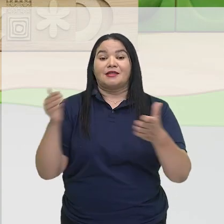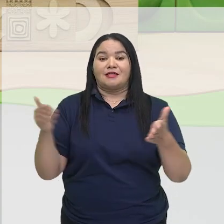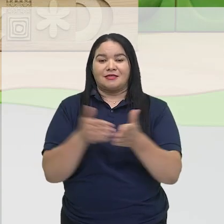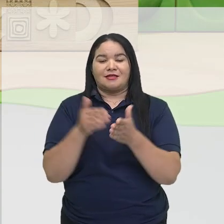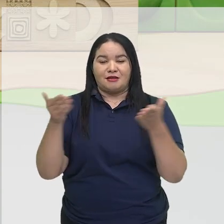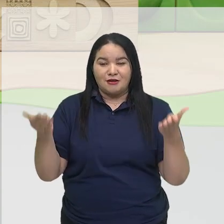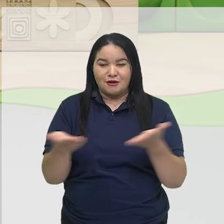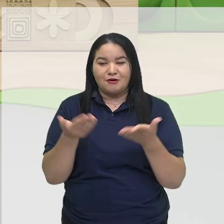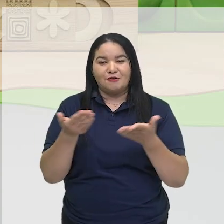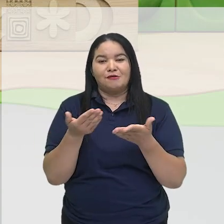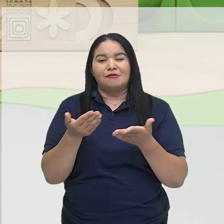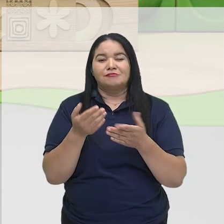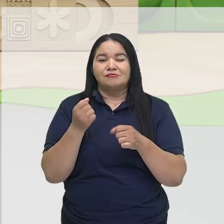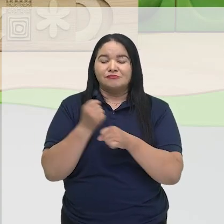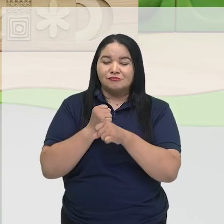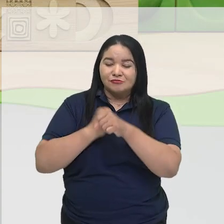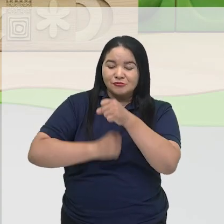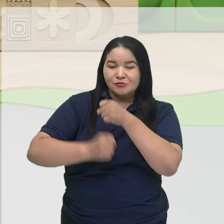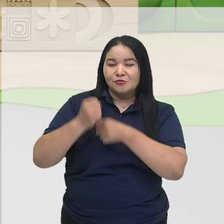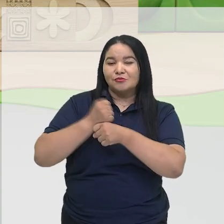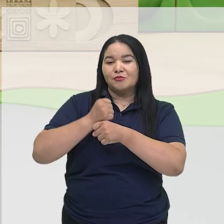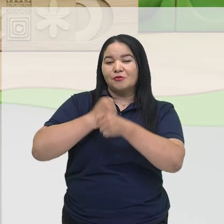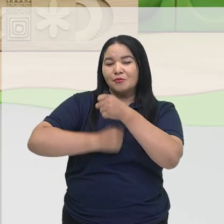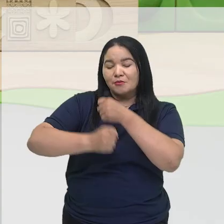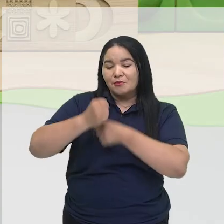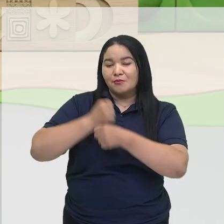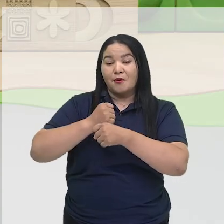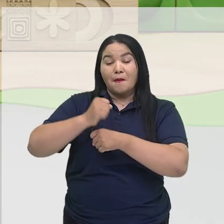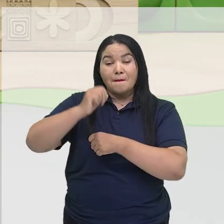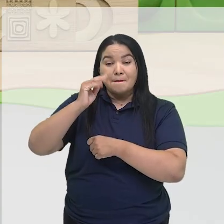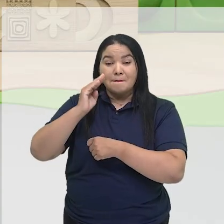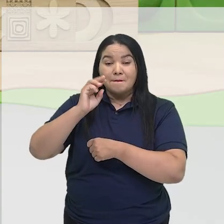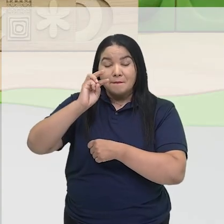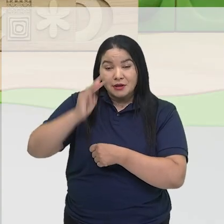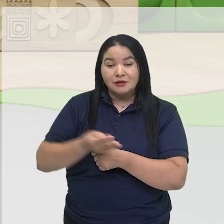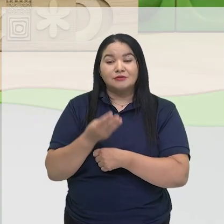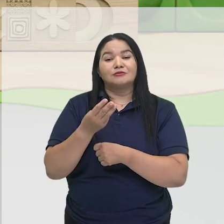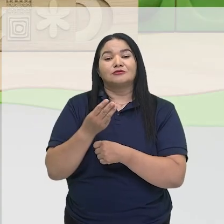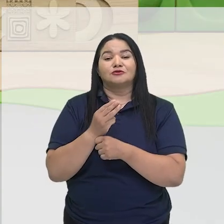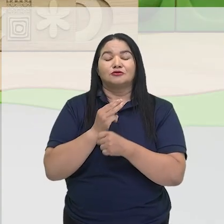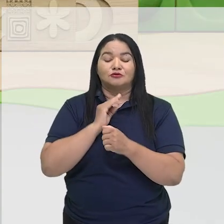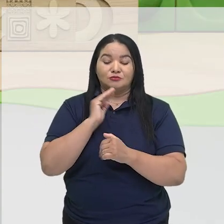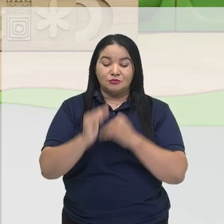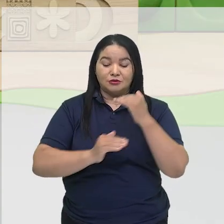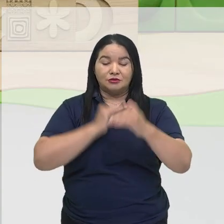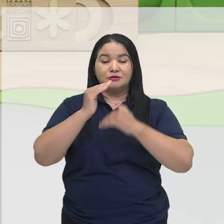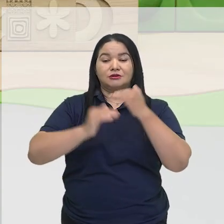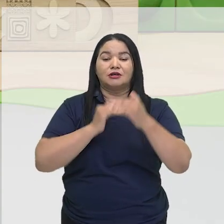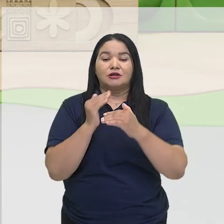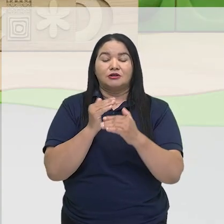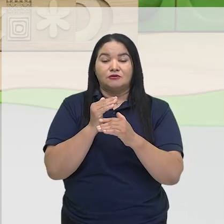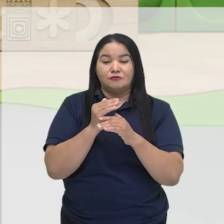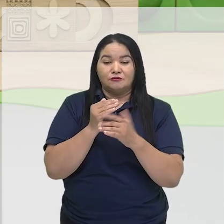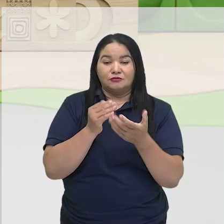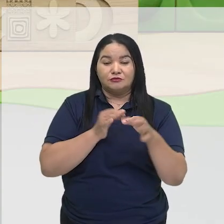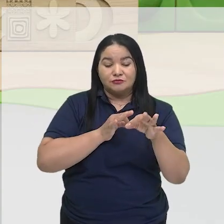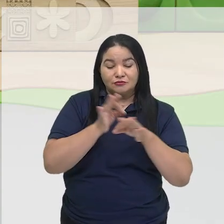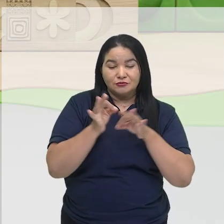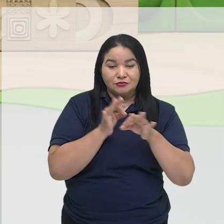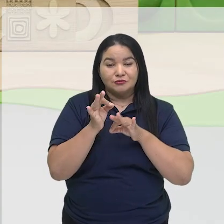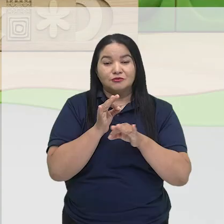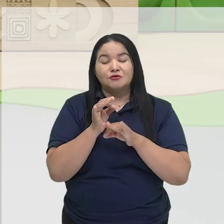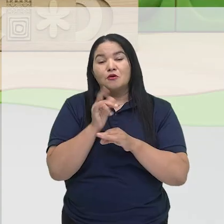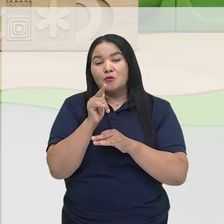né, durante os milhões de anos, no processo evolutivo de formação da nossa